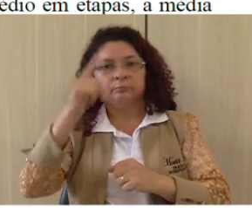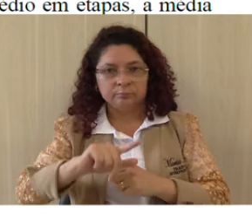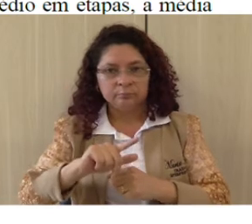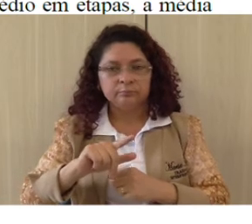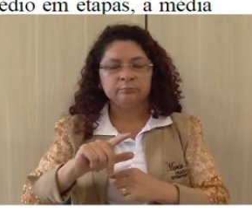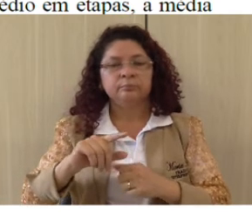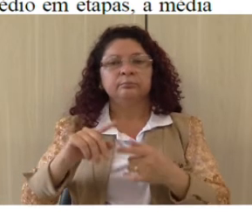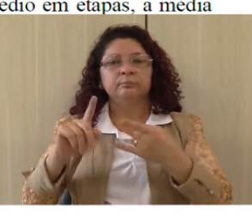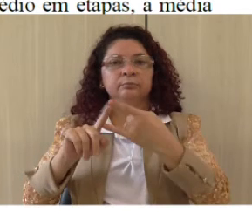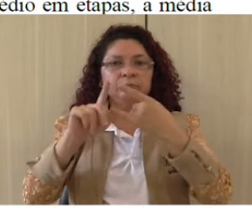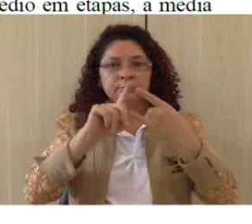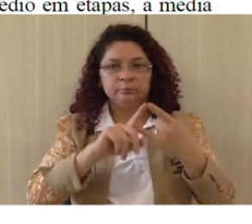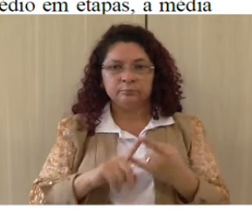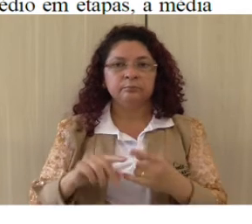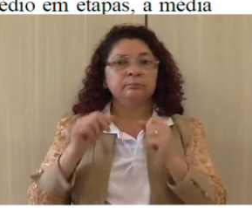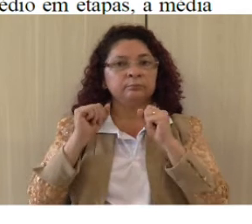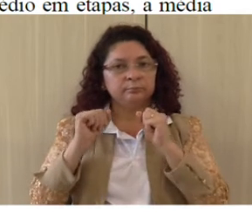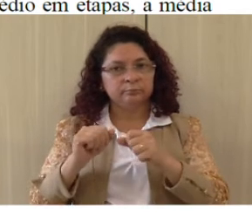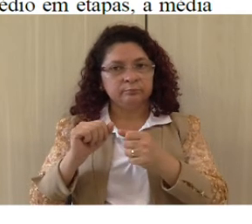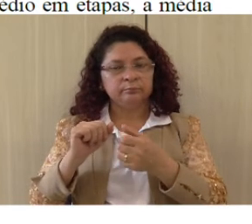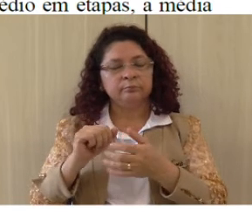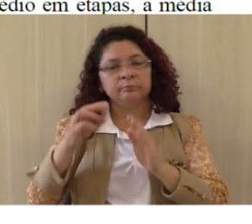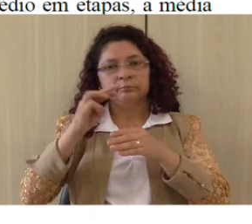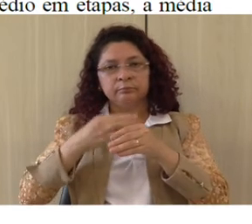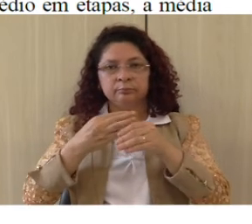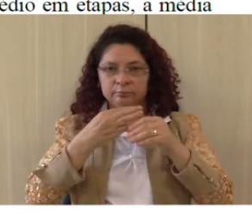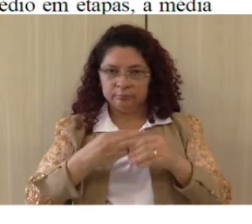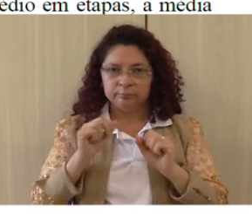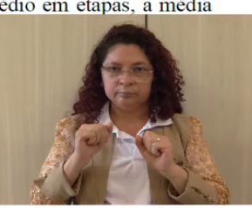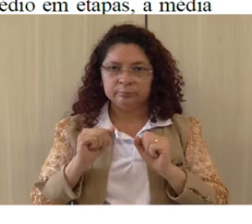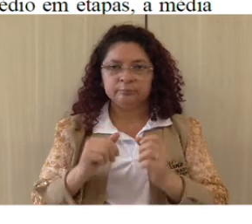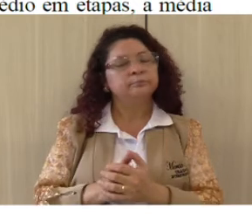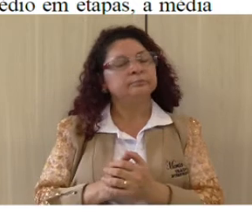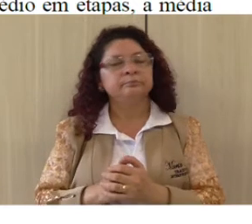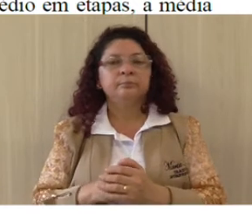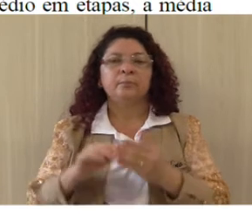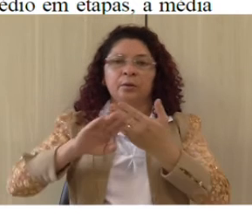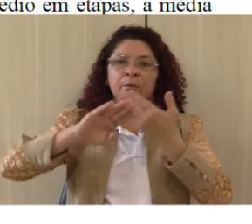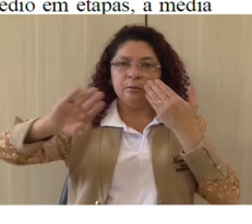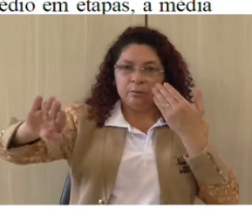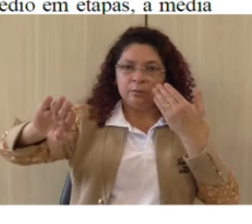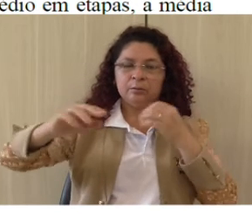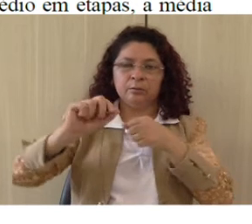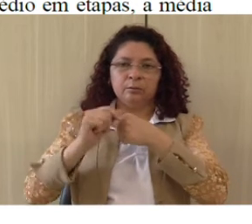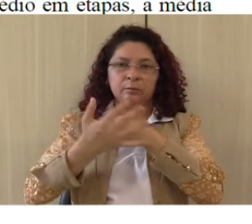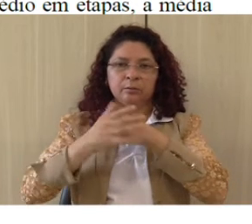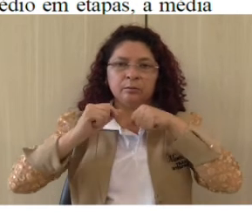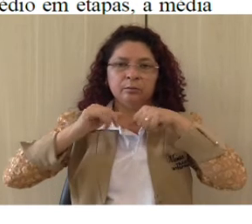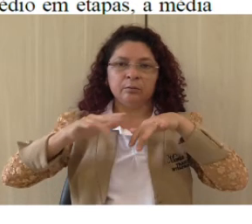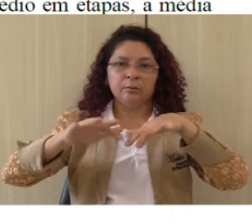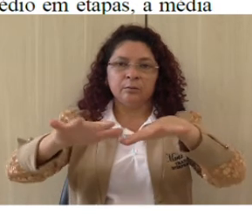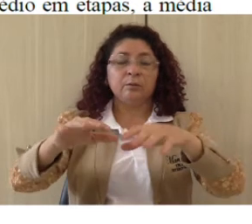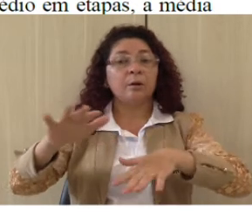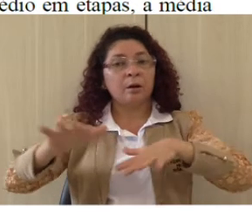de entrevista e utilizar metodologia remota, online, para assegurar as medidas de prevenção à Covid. Tais